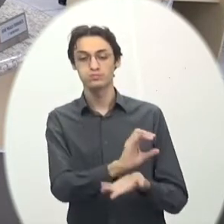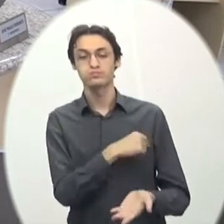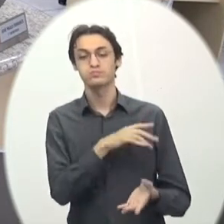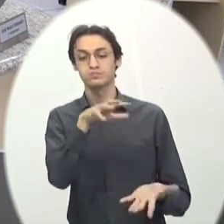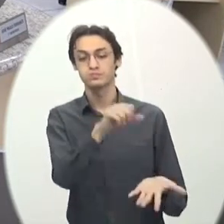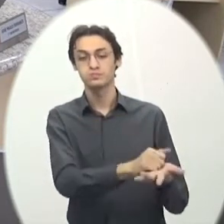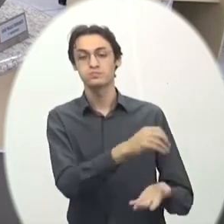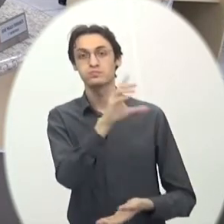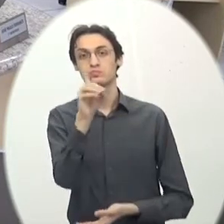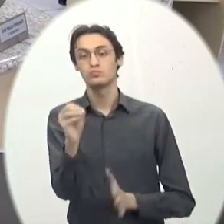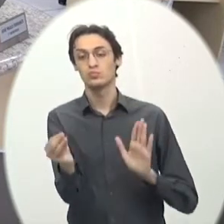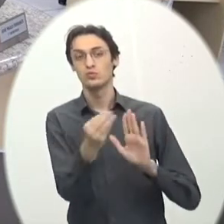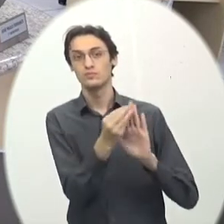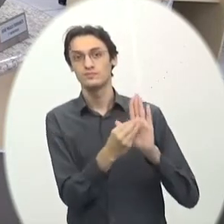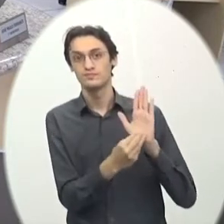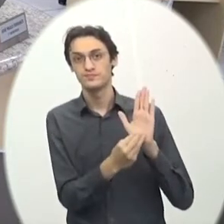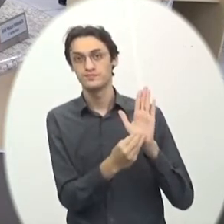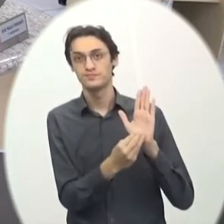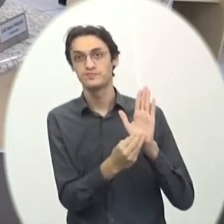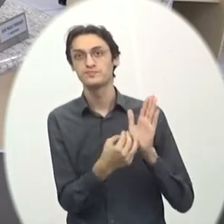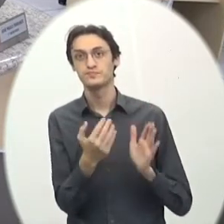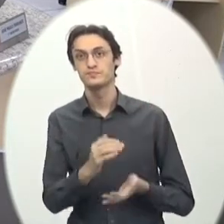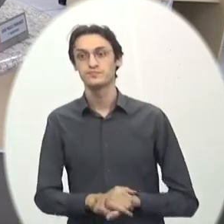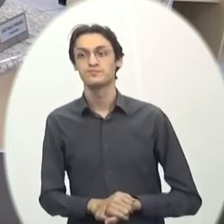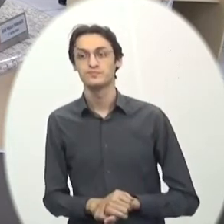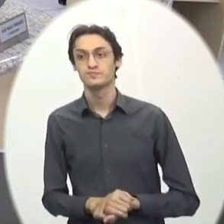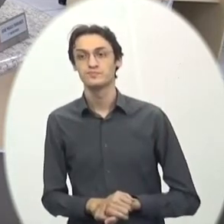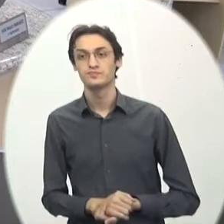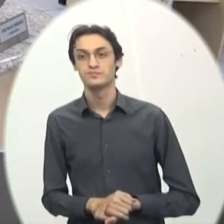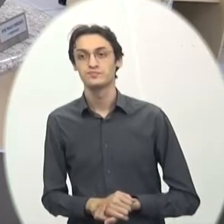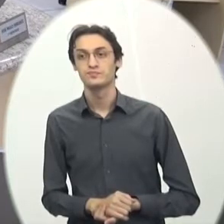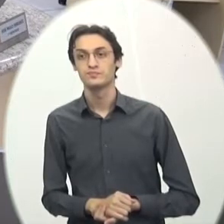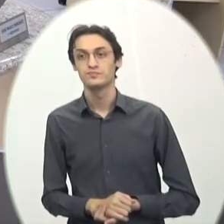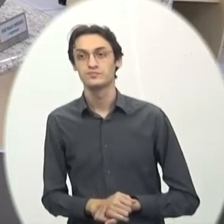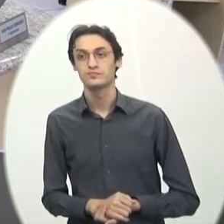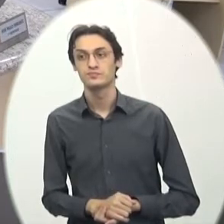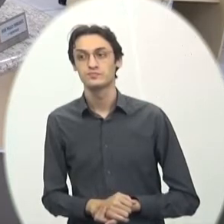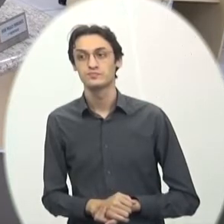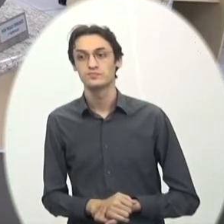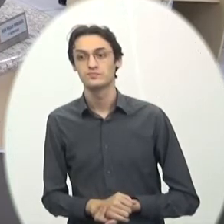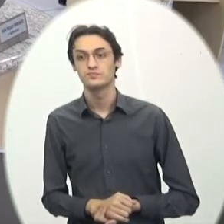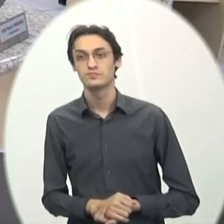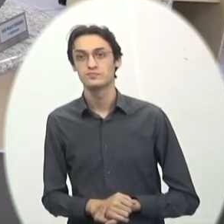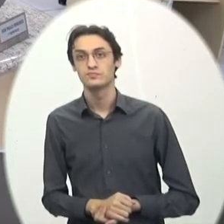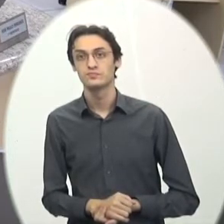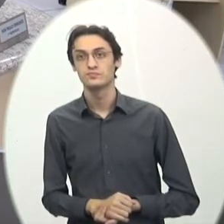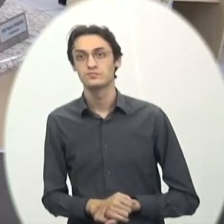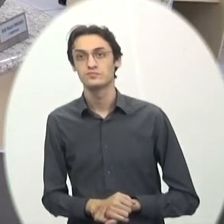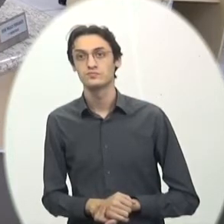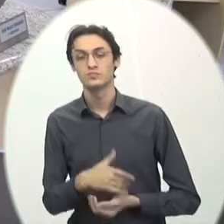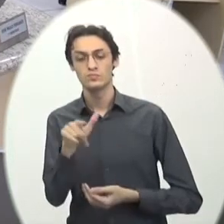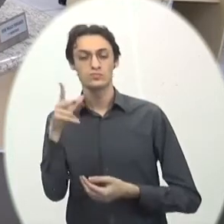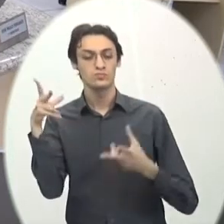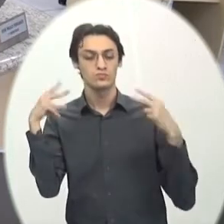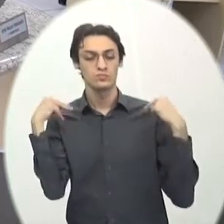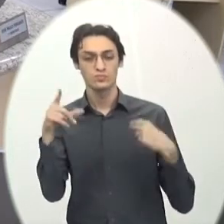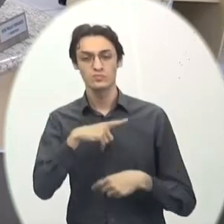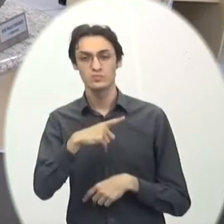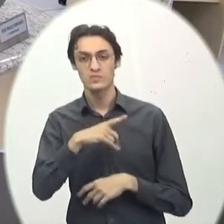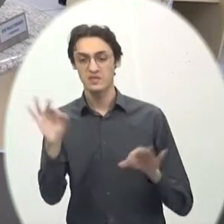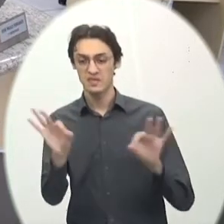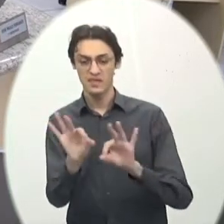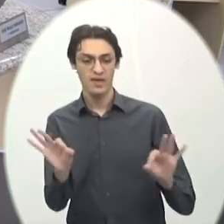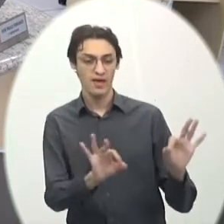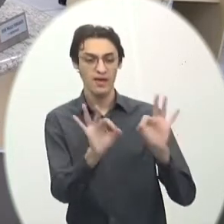publicado no Diário Oficial. Okay. Como se fosse cheio, né, com todos os condutores. Mas a sua empresa, nenhum motorista teve exercendo essa